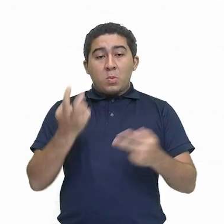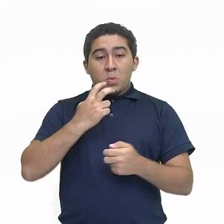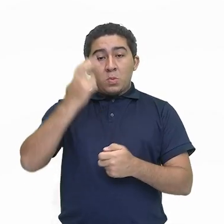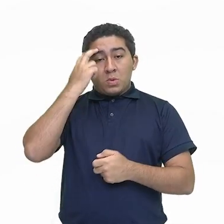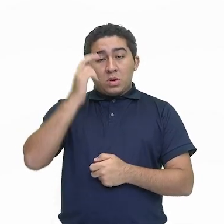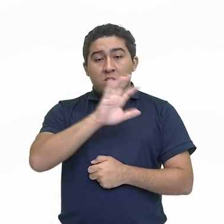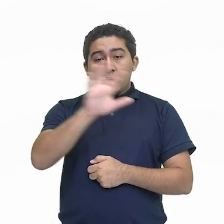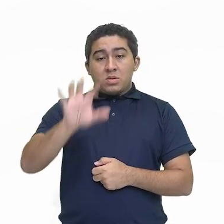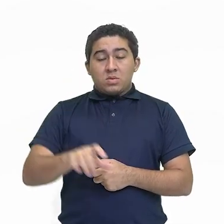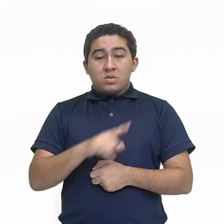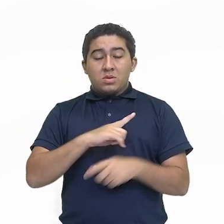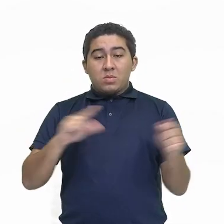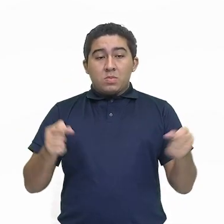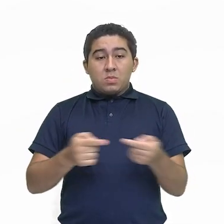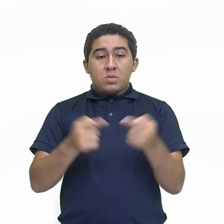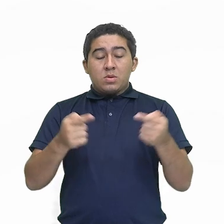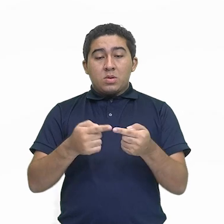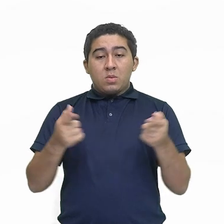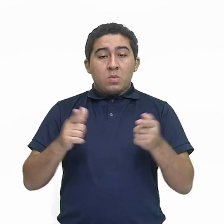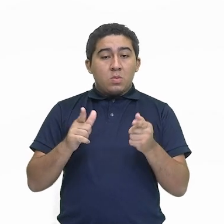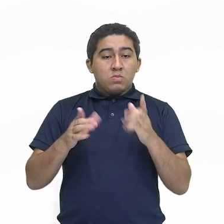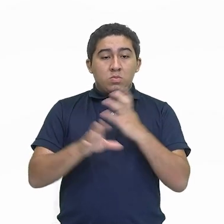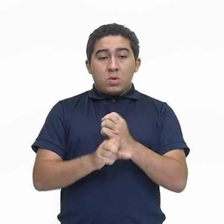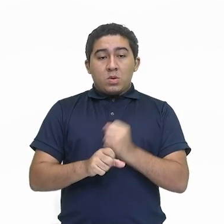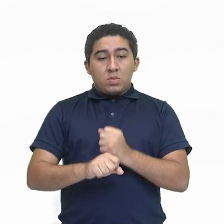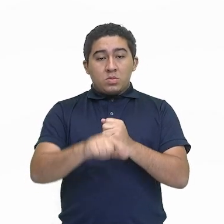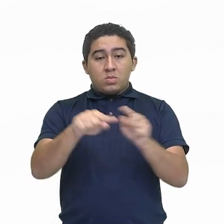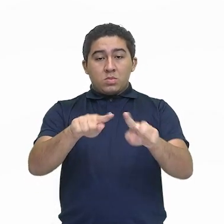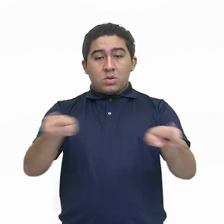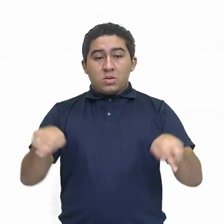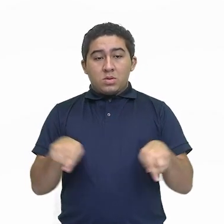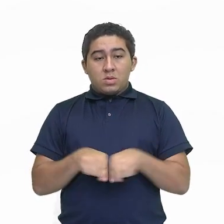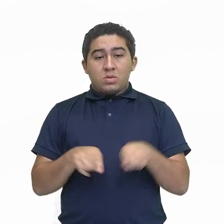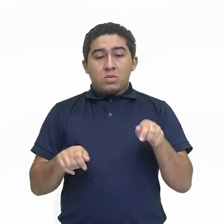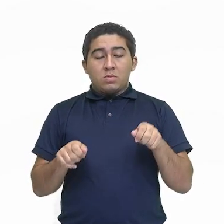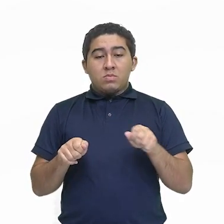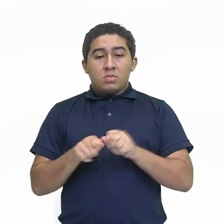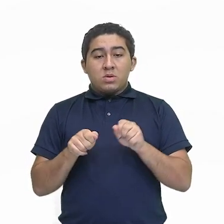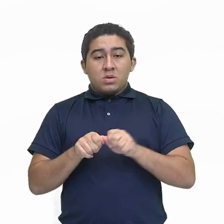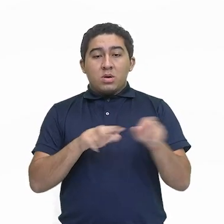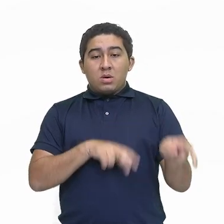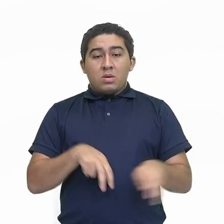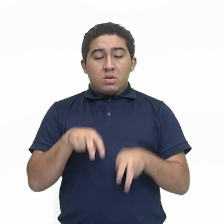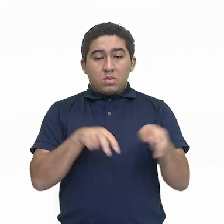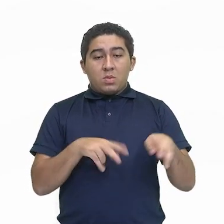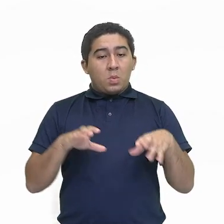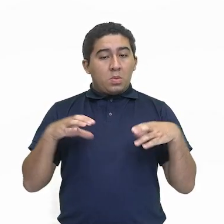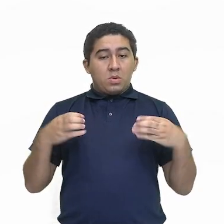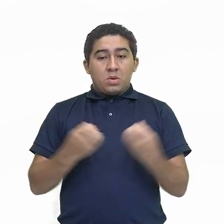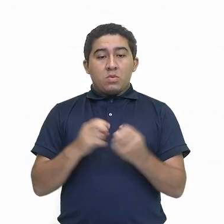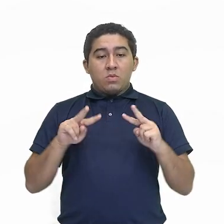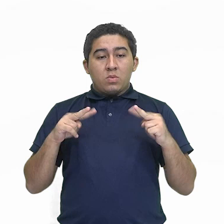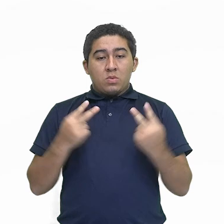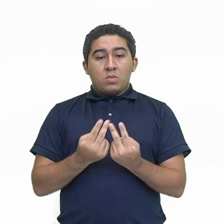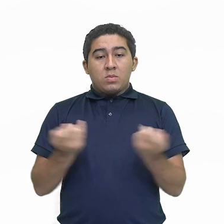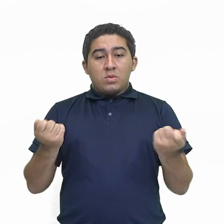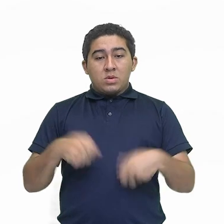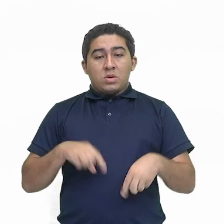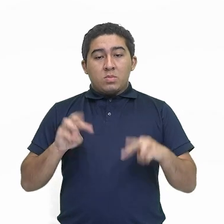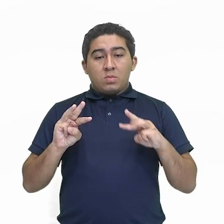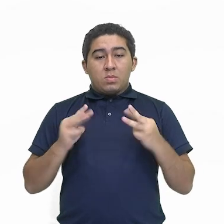de perímetro e de área na construção de hortas comunitárias e de volume, de capacidade e de massa, como nas